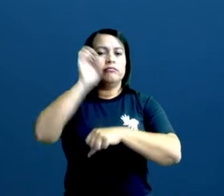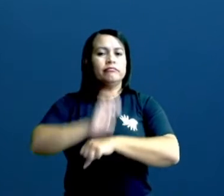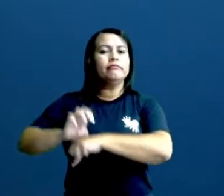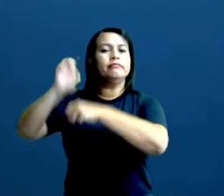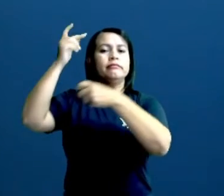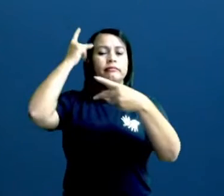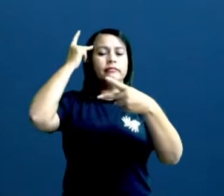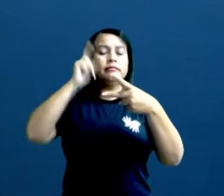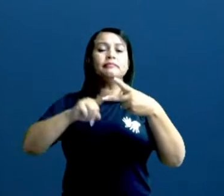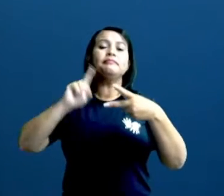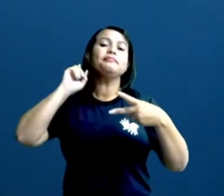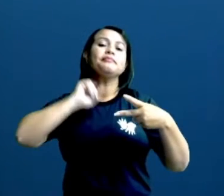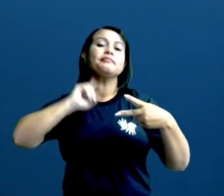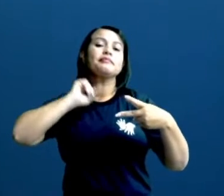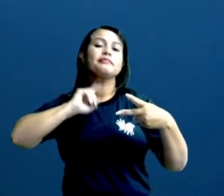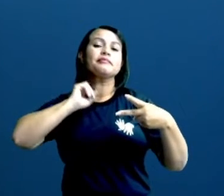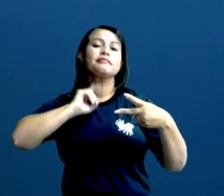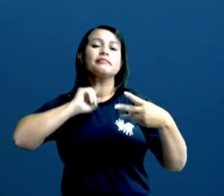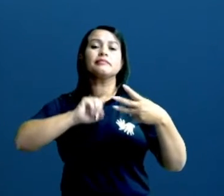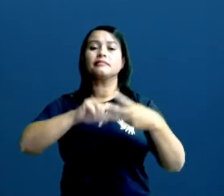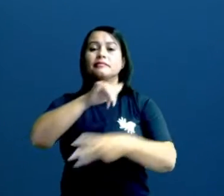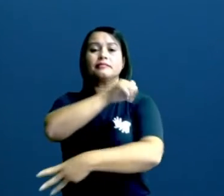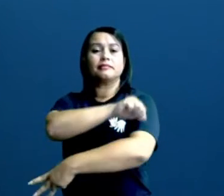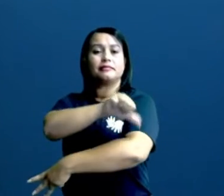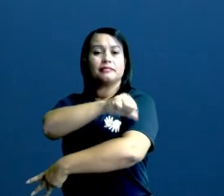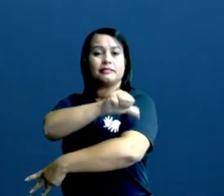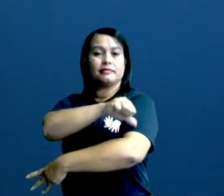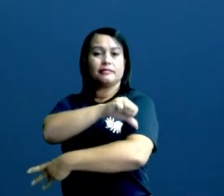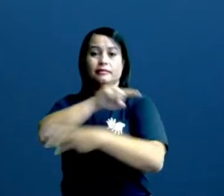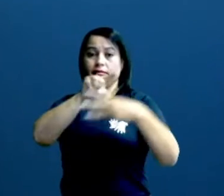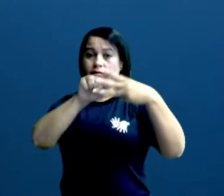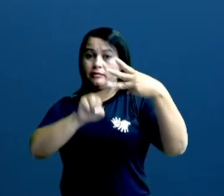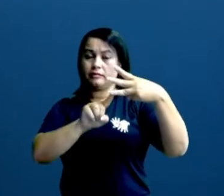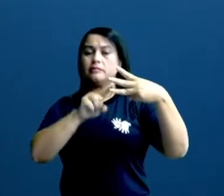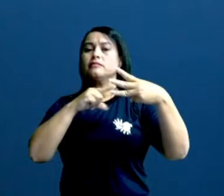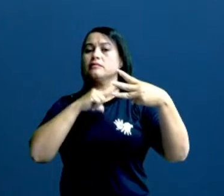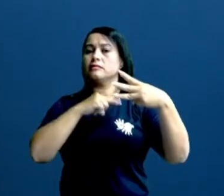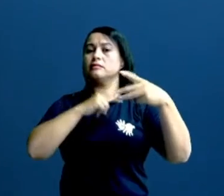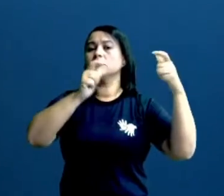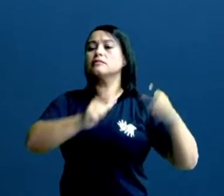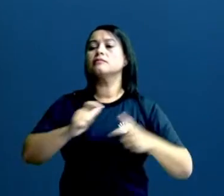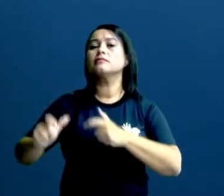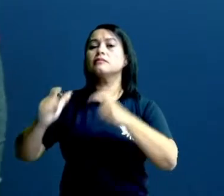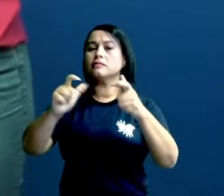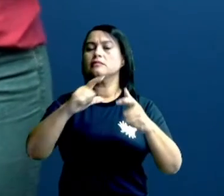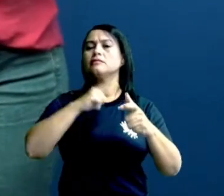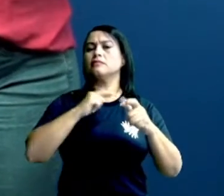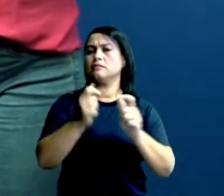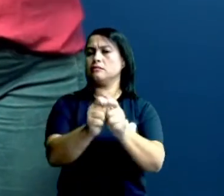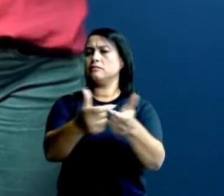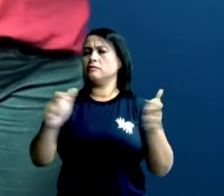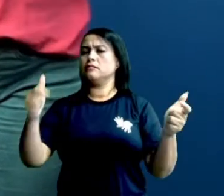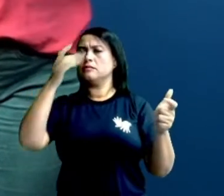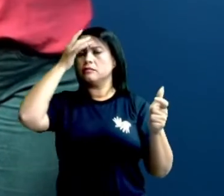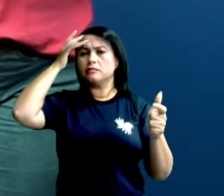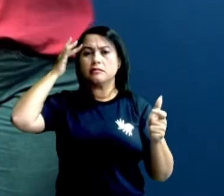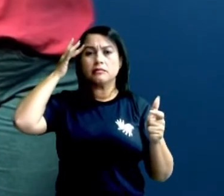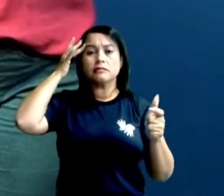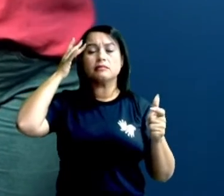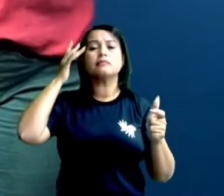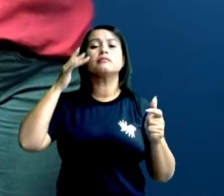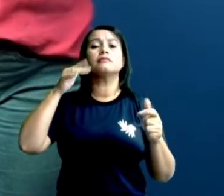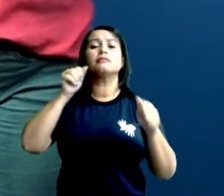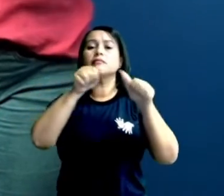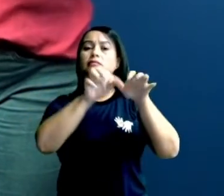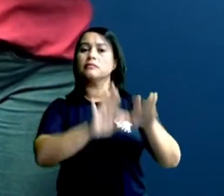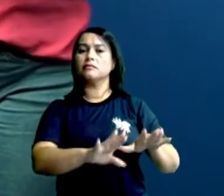Paulo, Minas Gerais, Rio de Janeiro, que seriam os 13 locais onde a gente vai ter uma maior concentração de